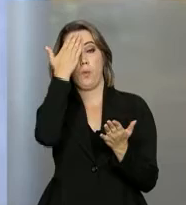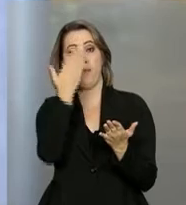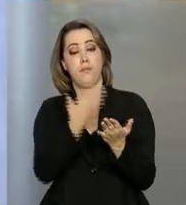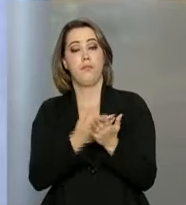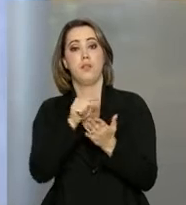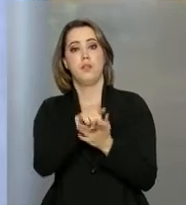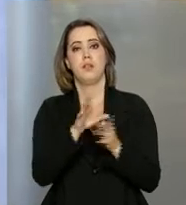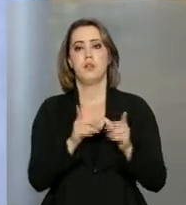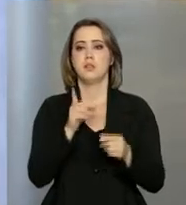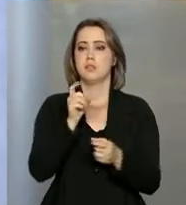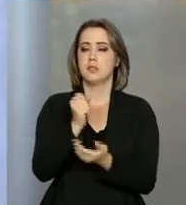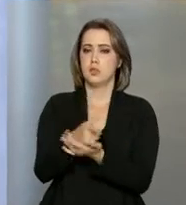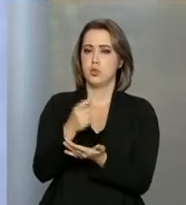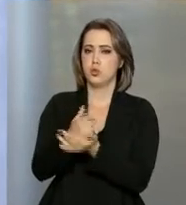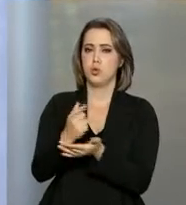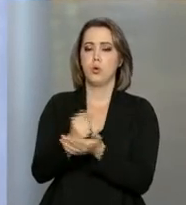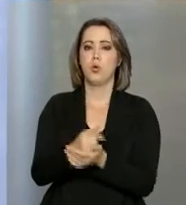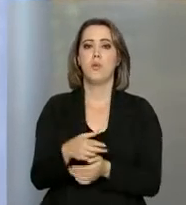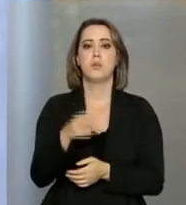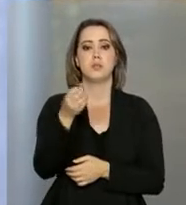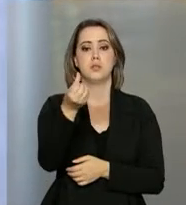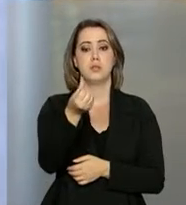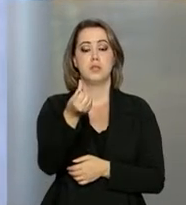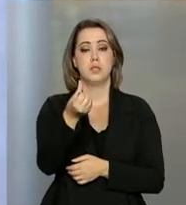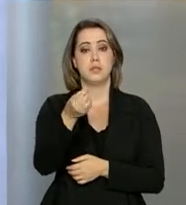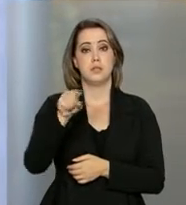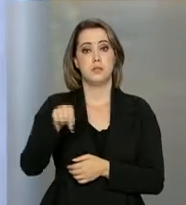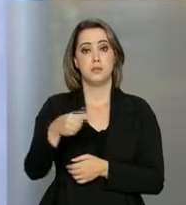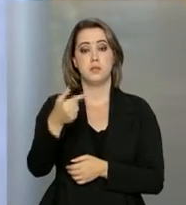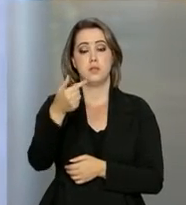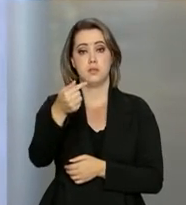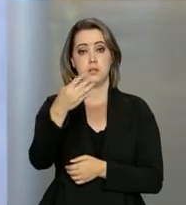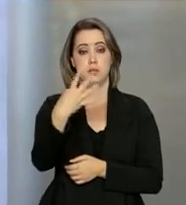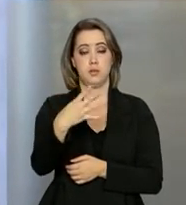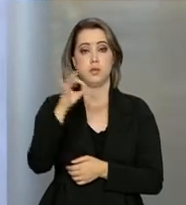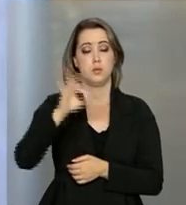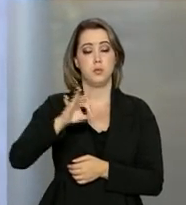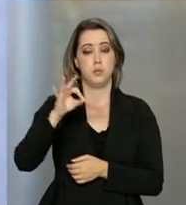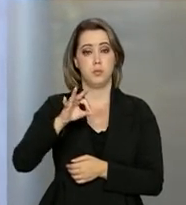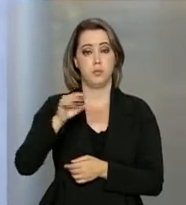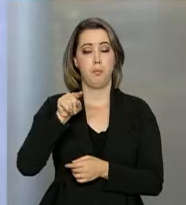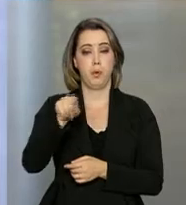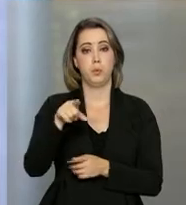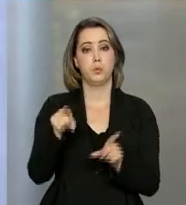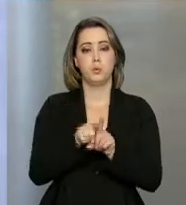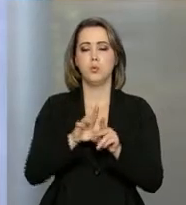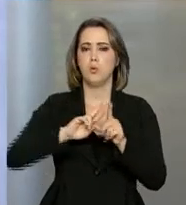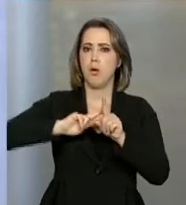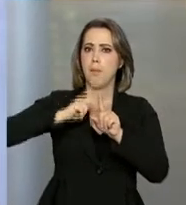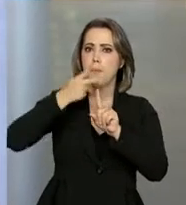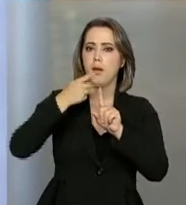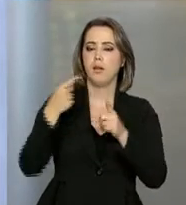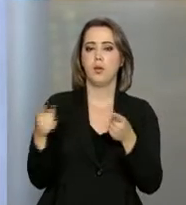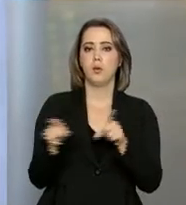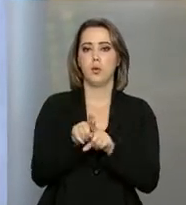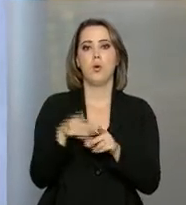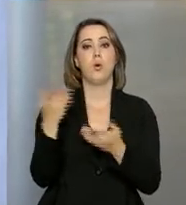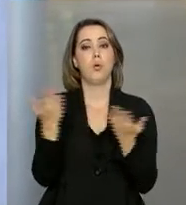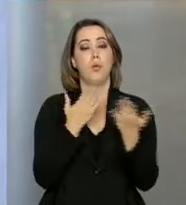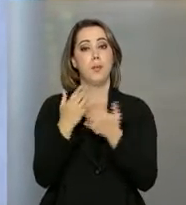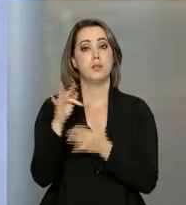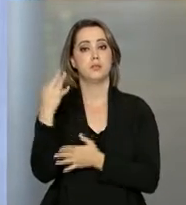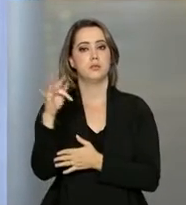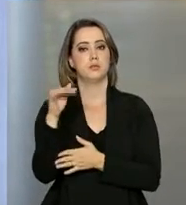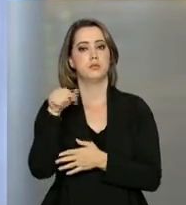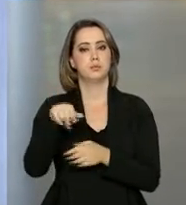us 100,75 quatro pontos número 6,4 por cento maior que o registrado em fevereiro deste ano